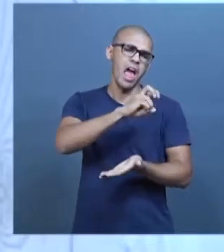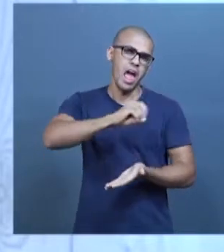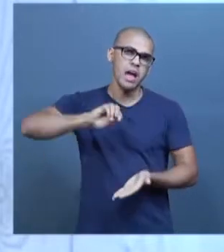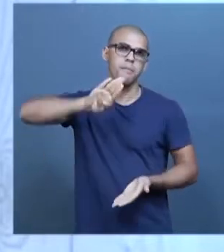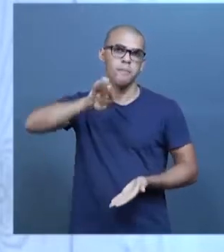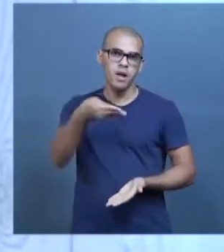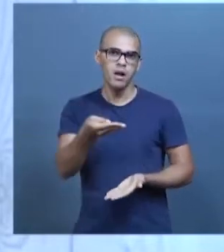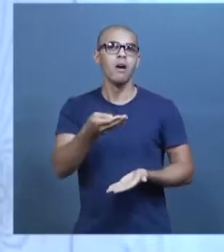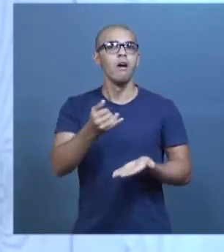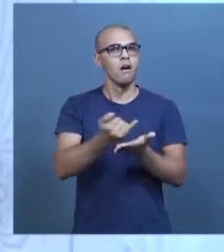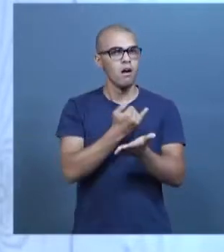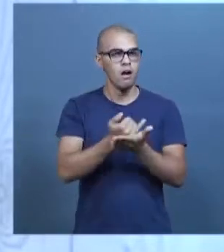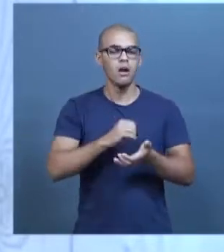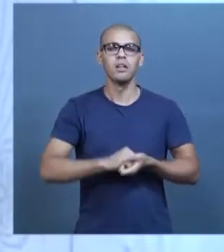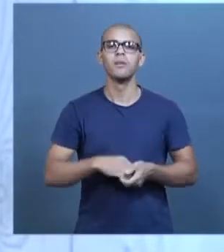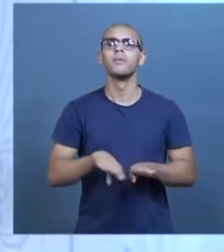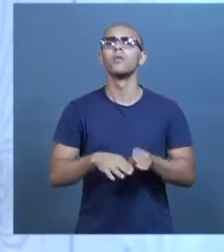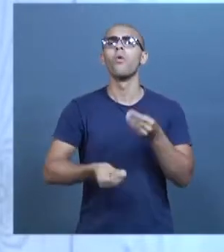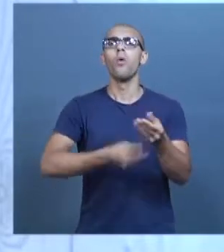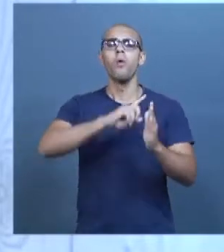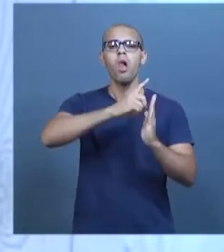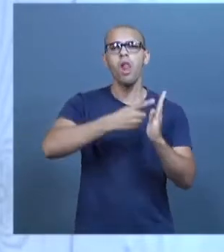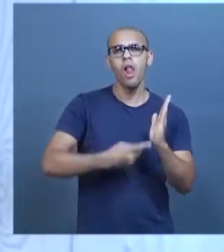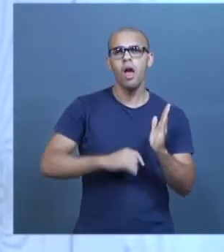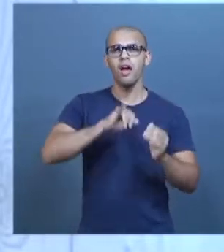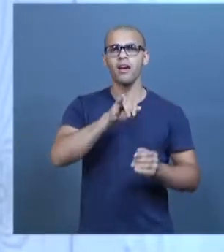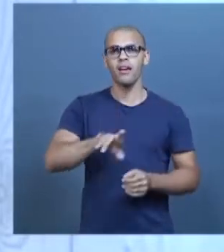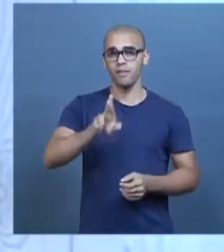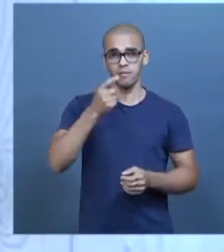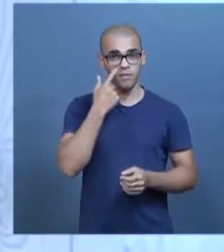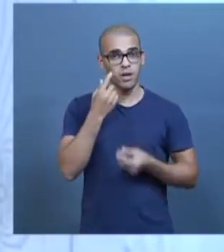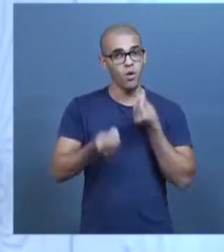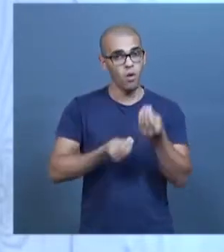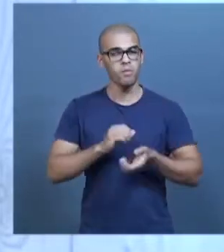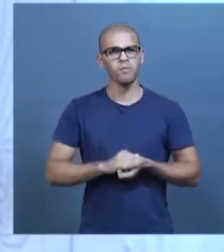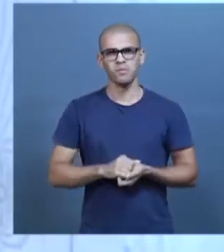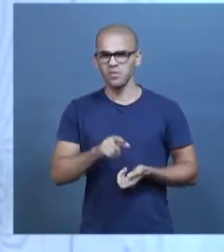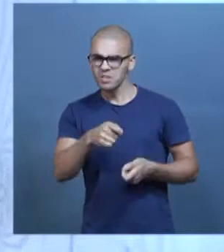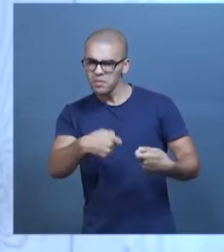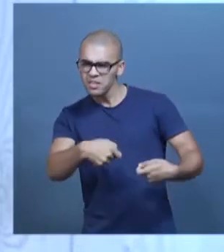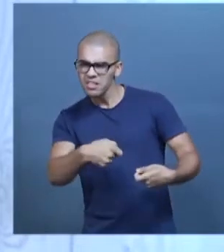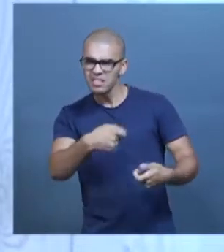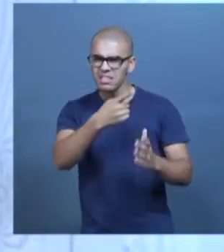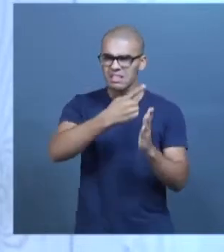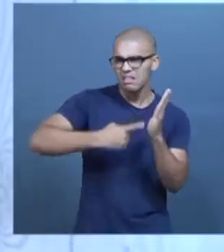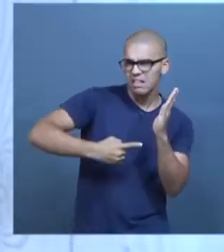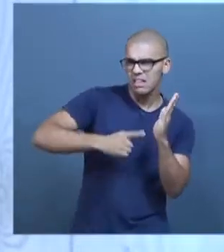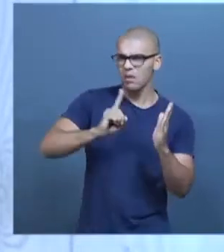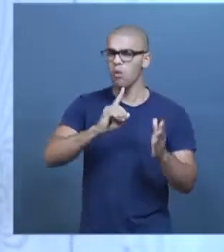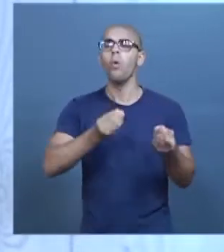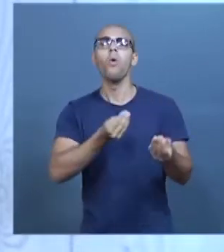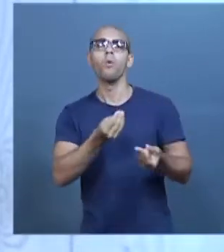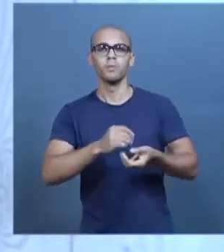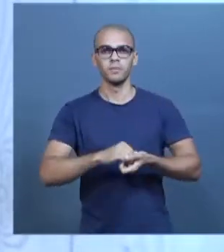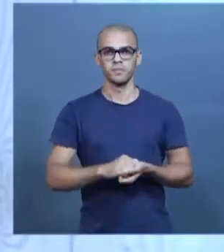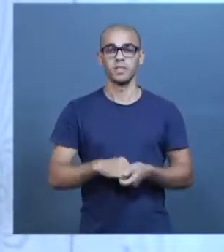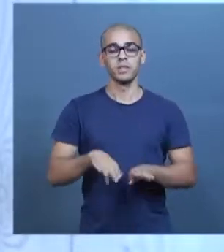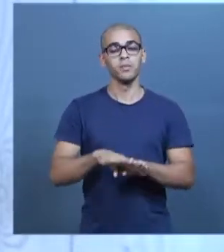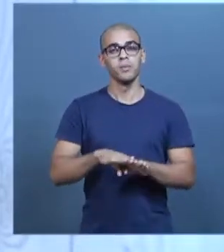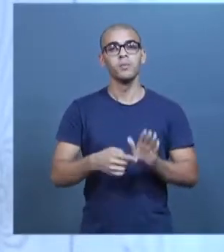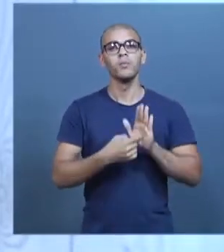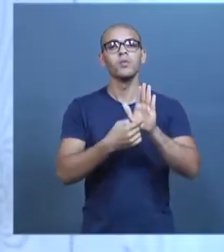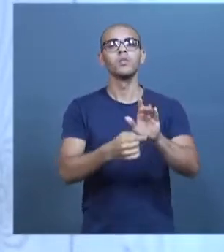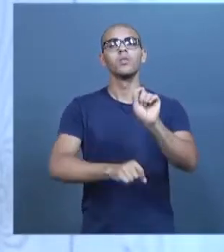A declaração do imposto de renda já começou. Saiba se você deve ou não declarar. E mais, uma reportagem